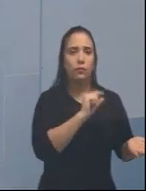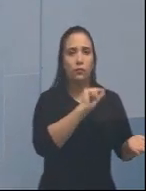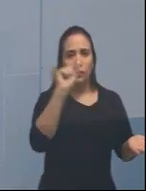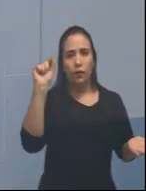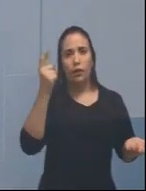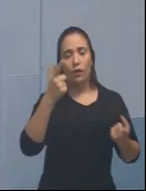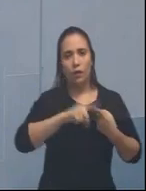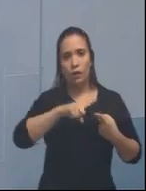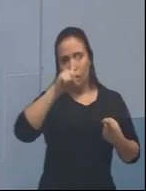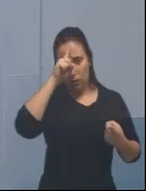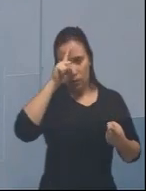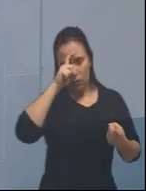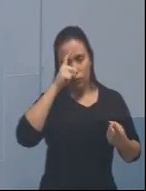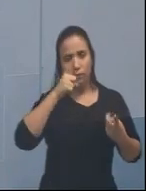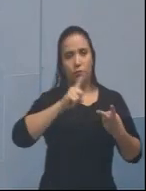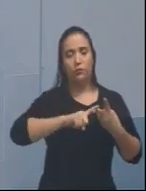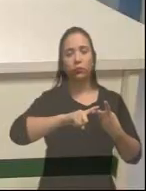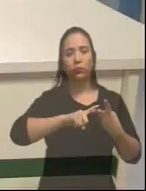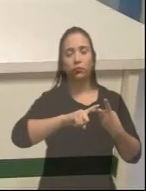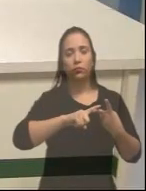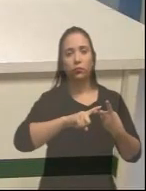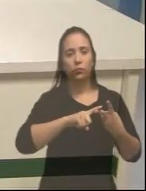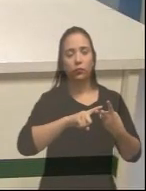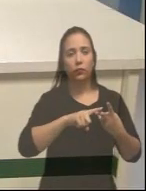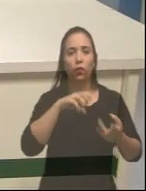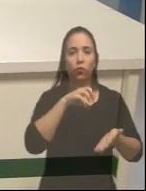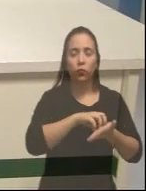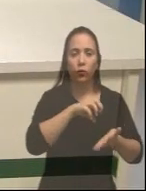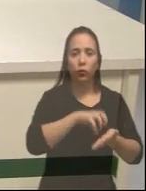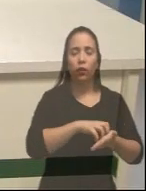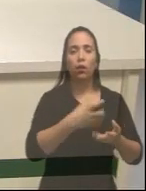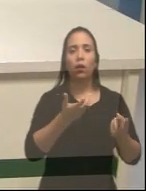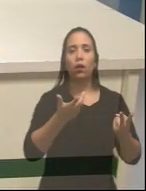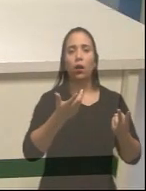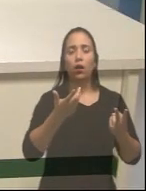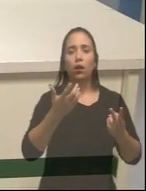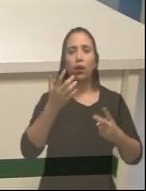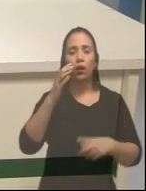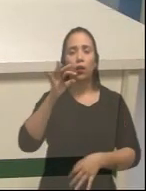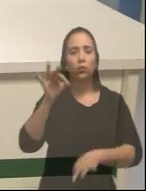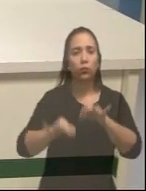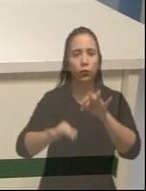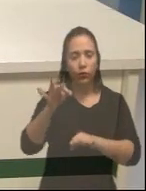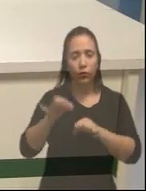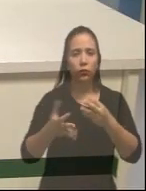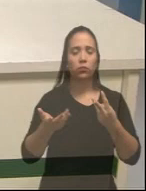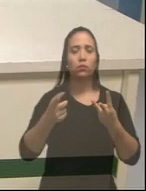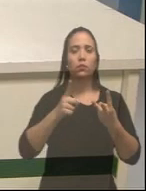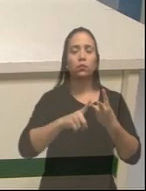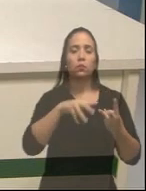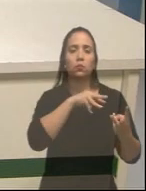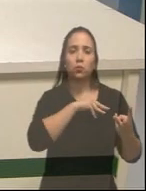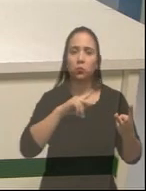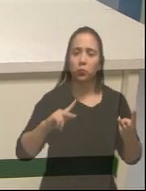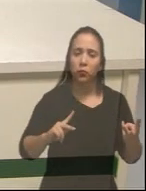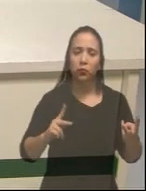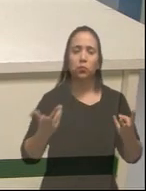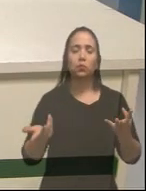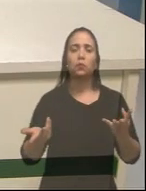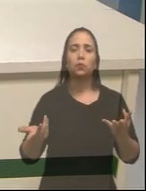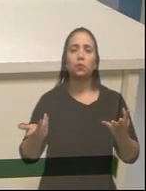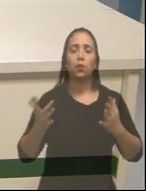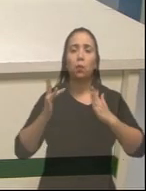Nos hospitais... Ele acontece funcionário de hospitais, funcionário de tribunais, funcionário do Ministério Público.